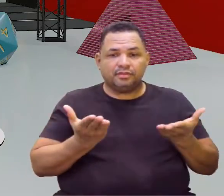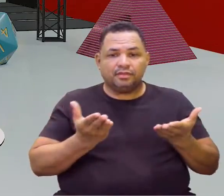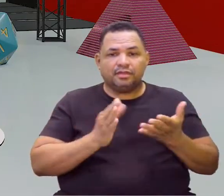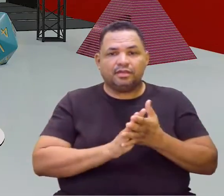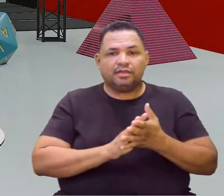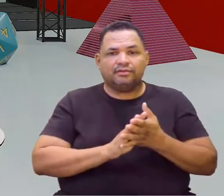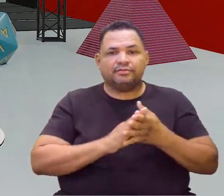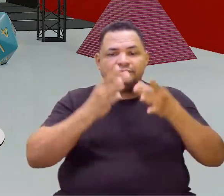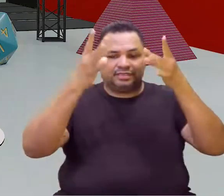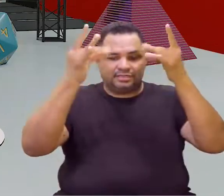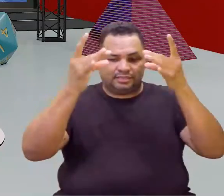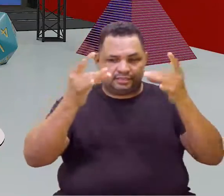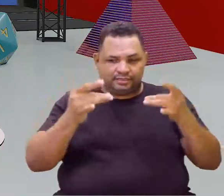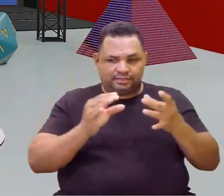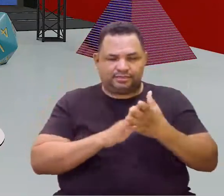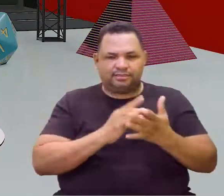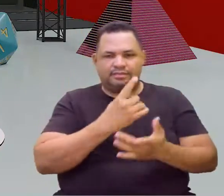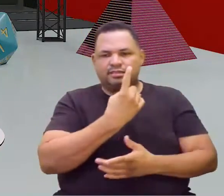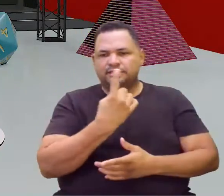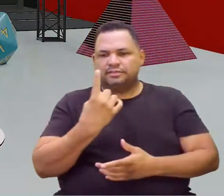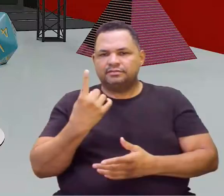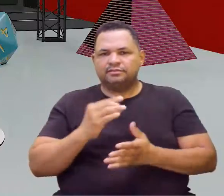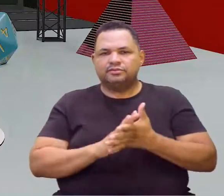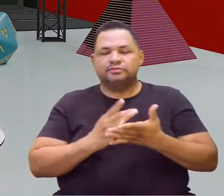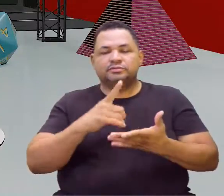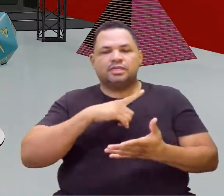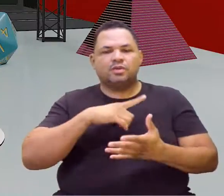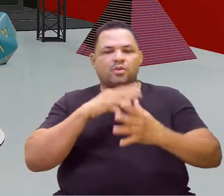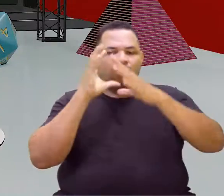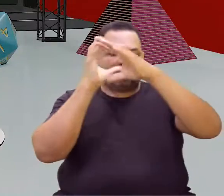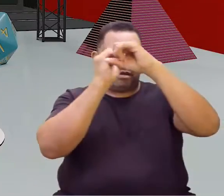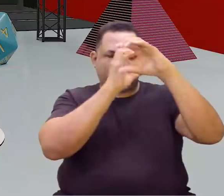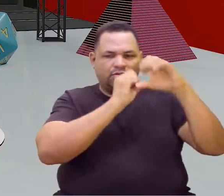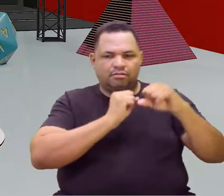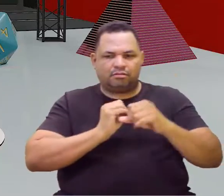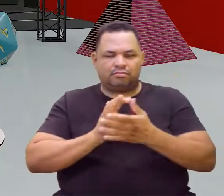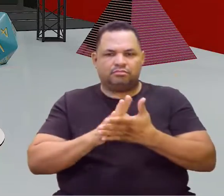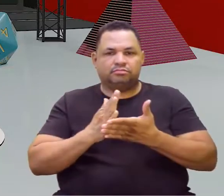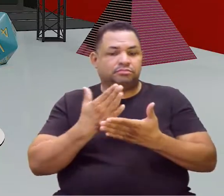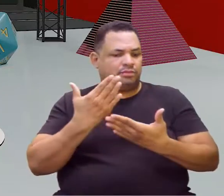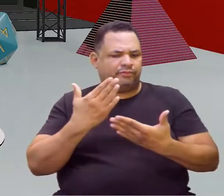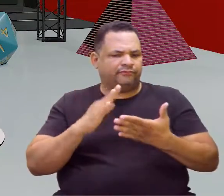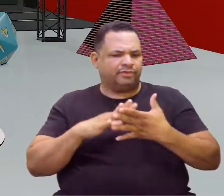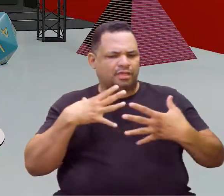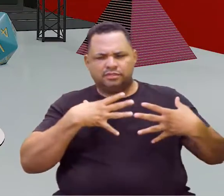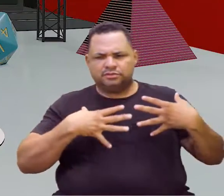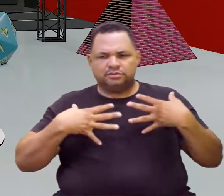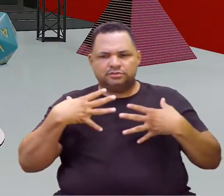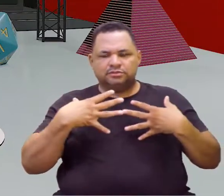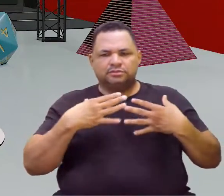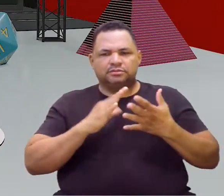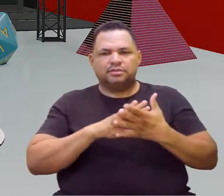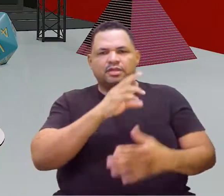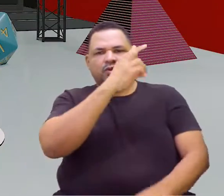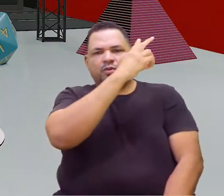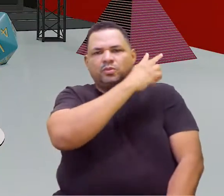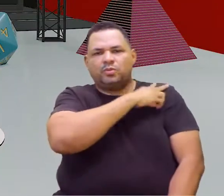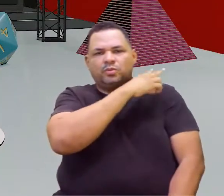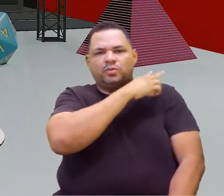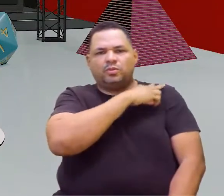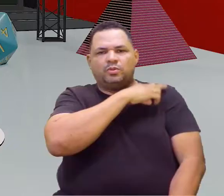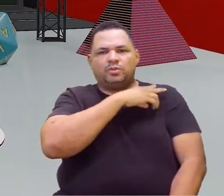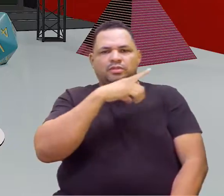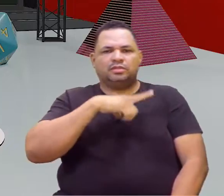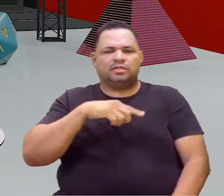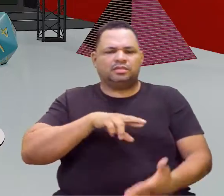direitinho cada um deles já com seus devidos cálculos. E olha, não se espantem, tá? Porque no segundo ano foram